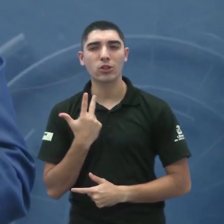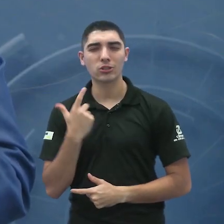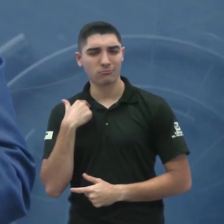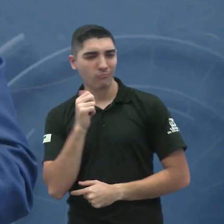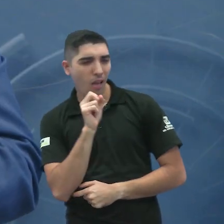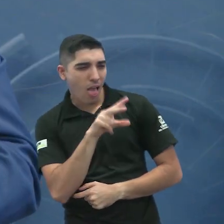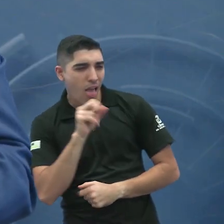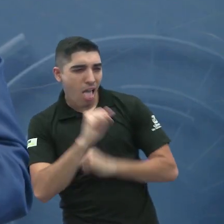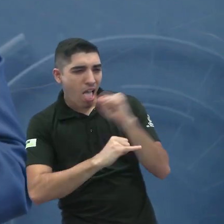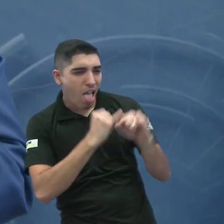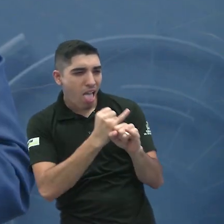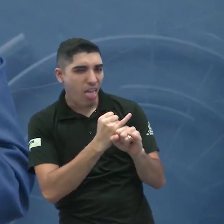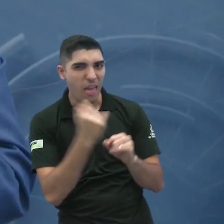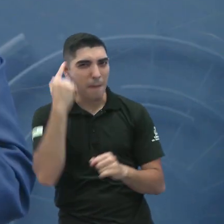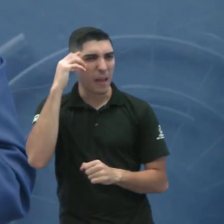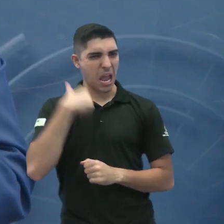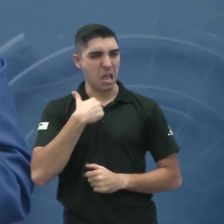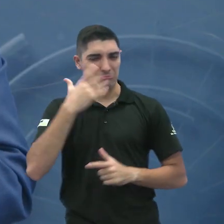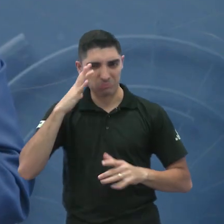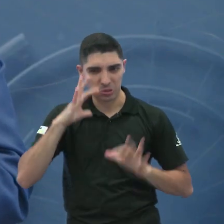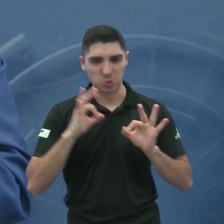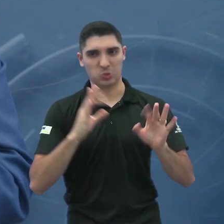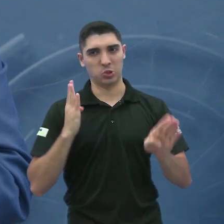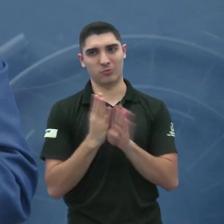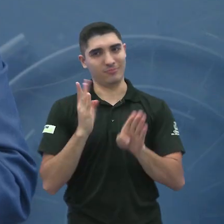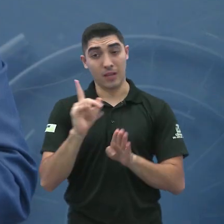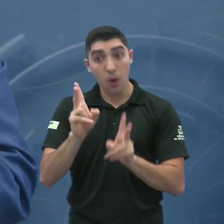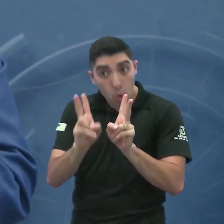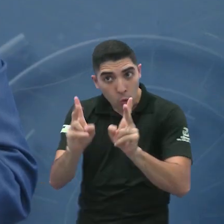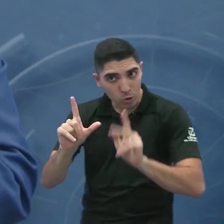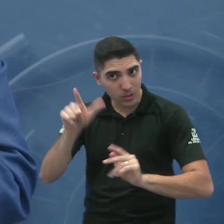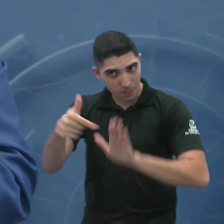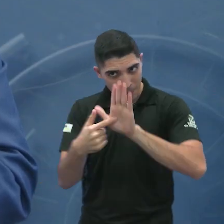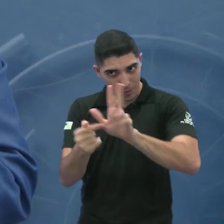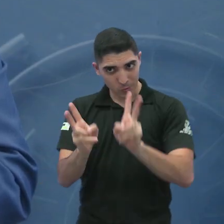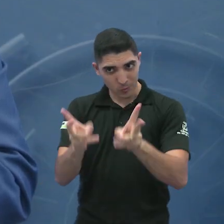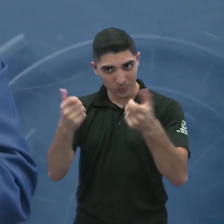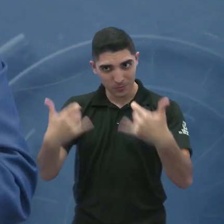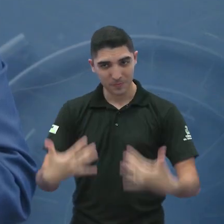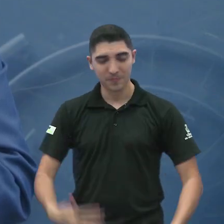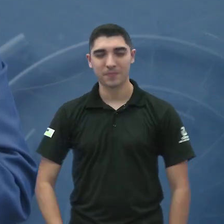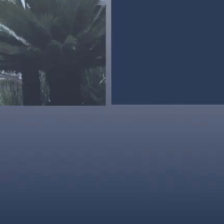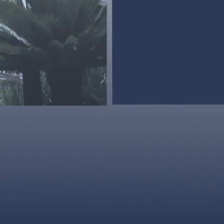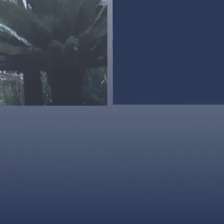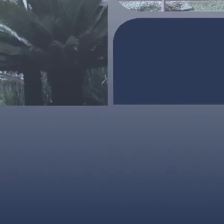pelo que a gente vê na internet. Não sai daí que o Diálogos volta já.